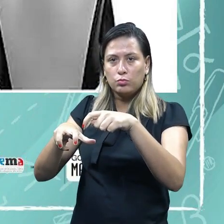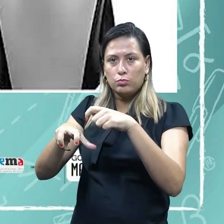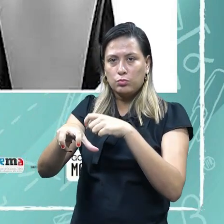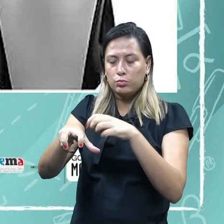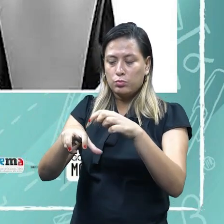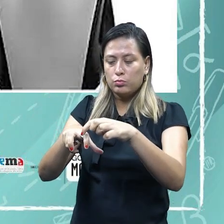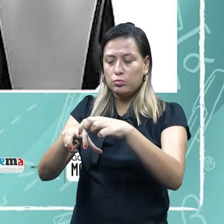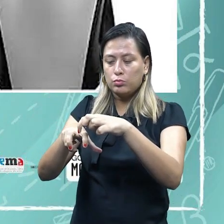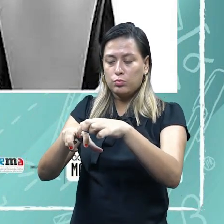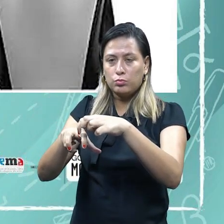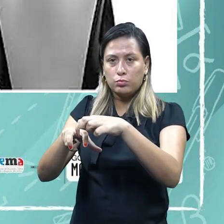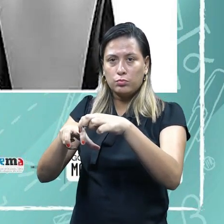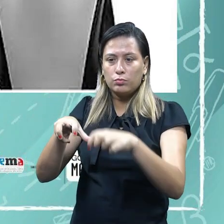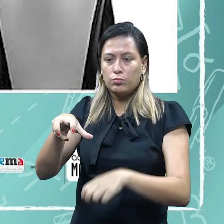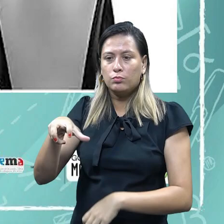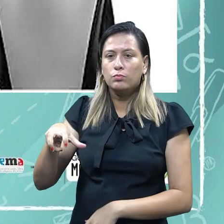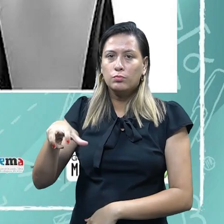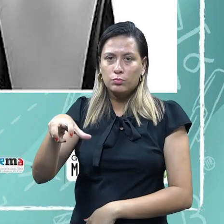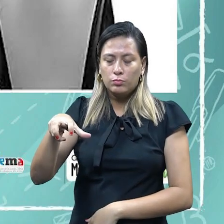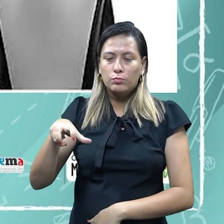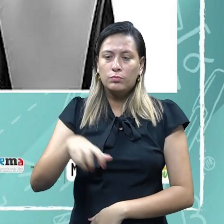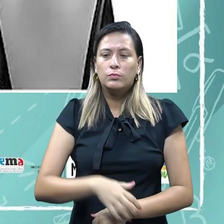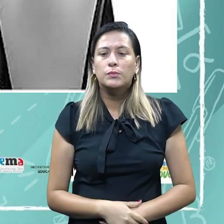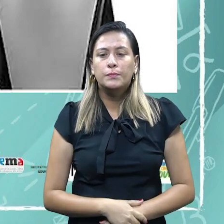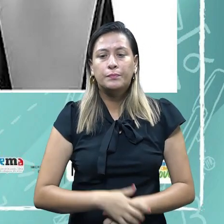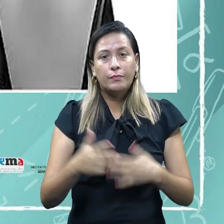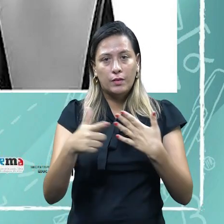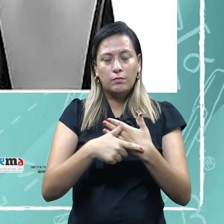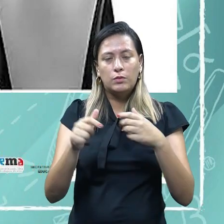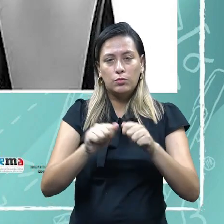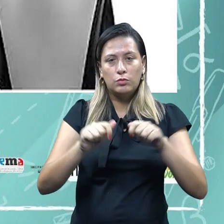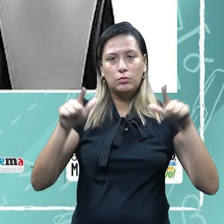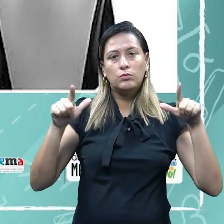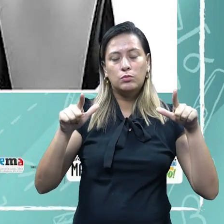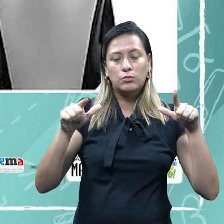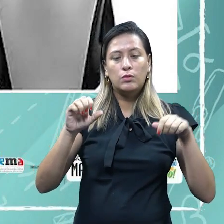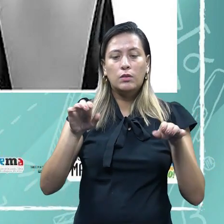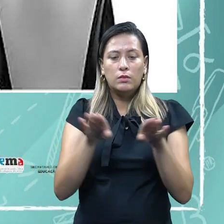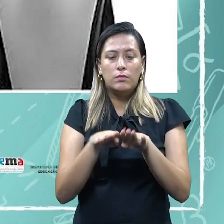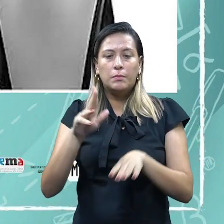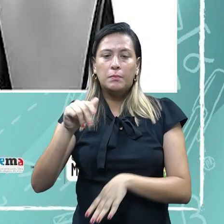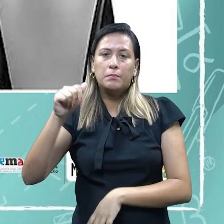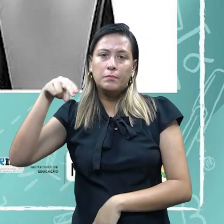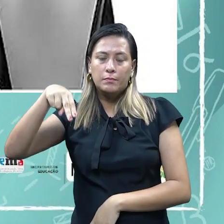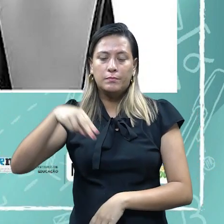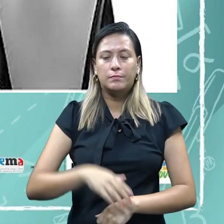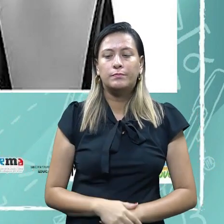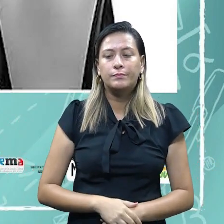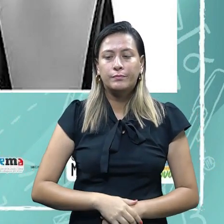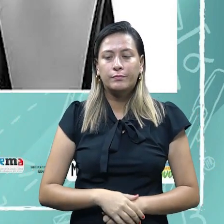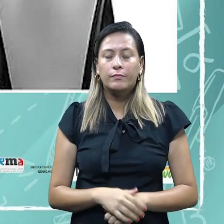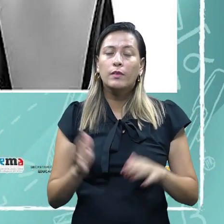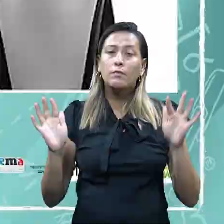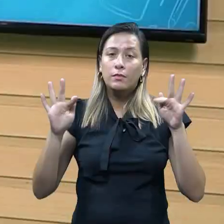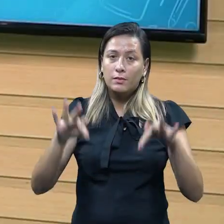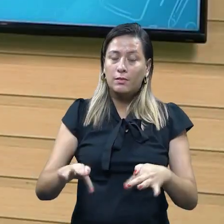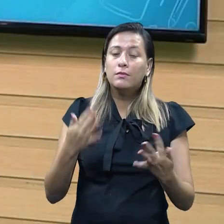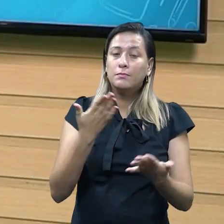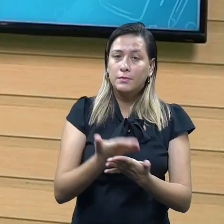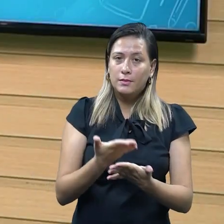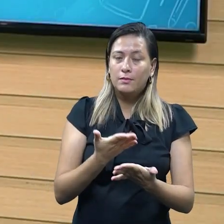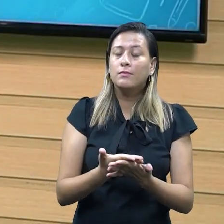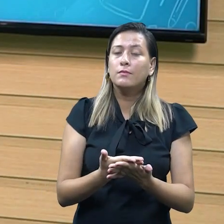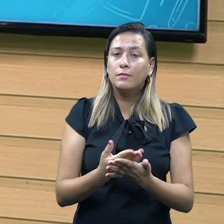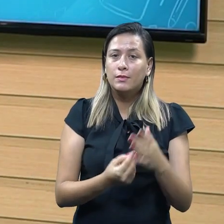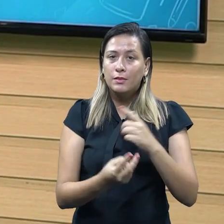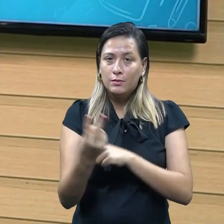central que você pode acompanhar aí, que é ele que vai efetuar as funções de Zoom, Real Time e PAN. E aqui a